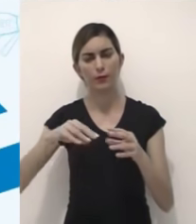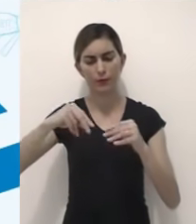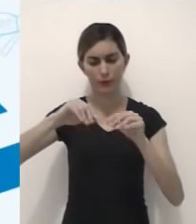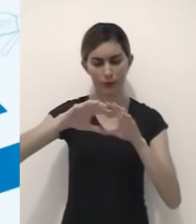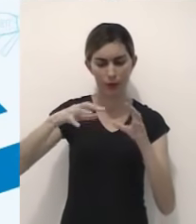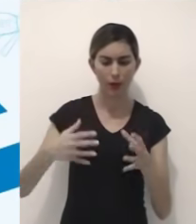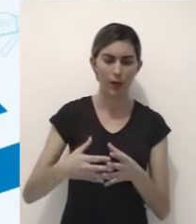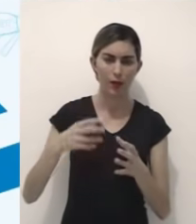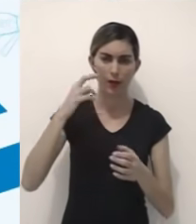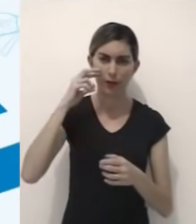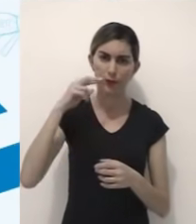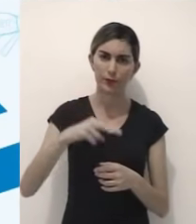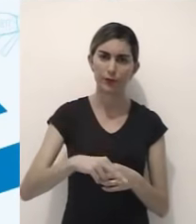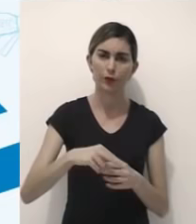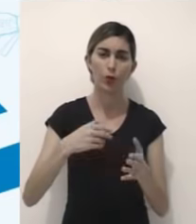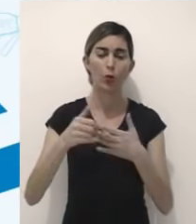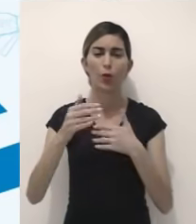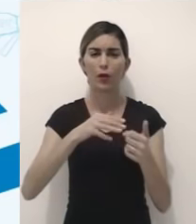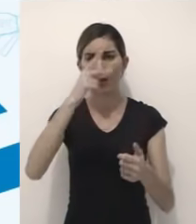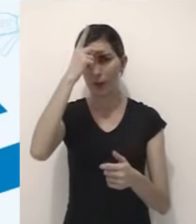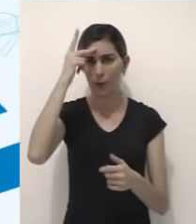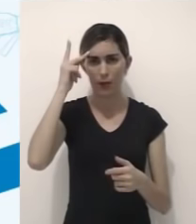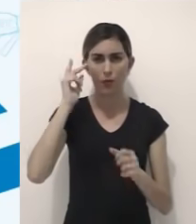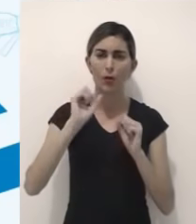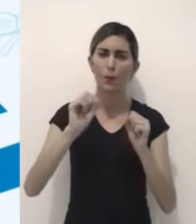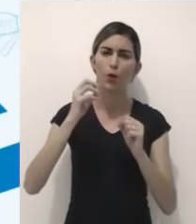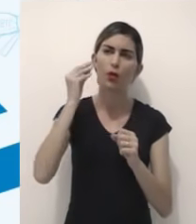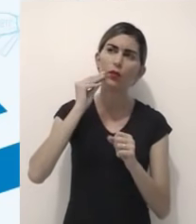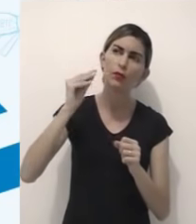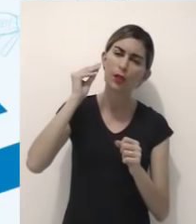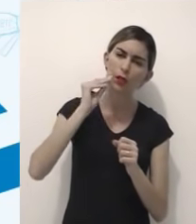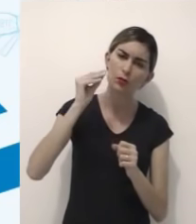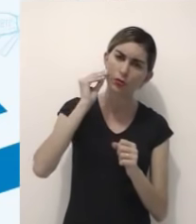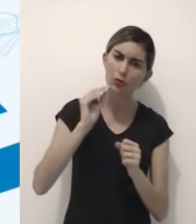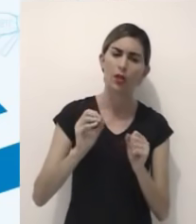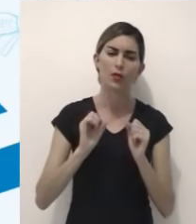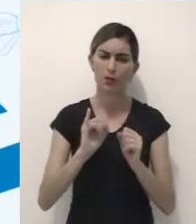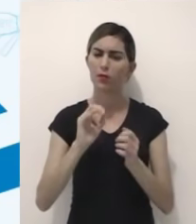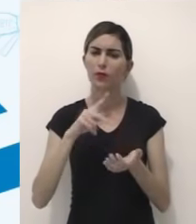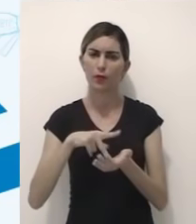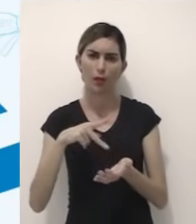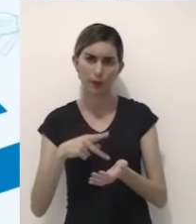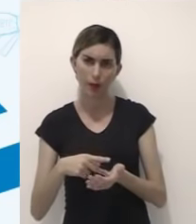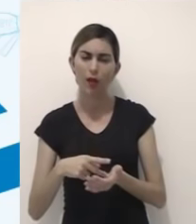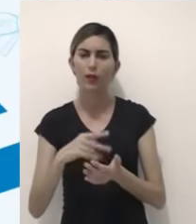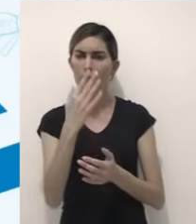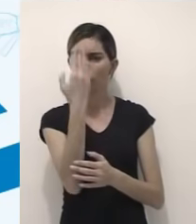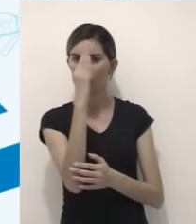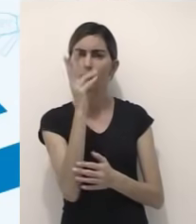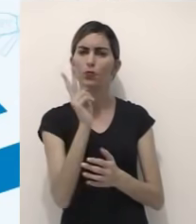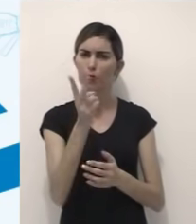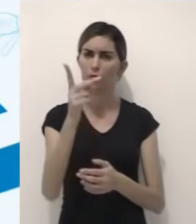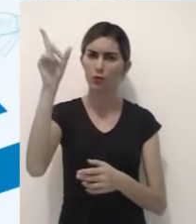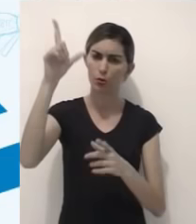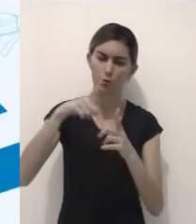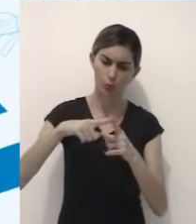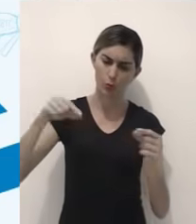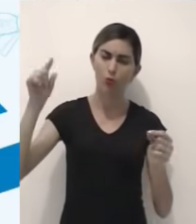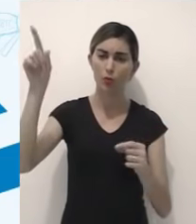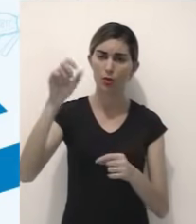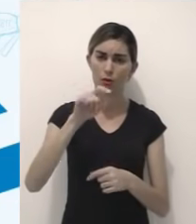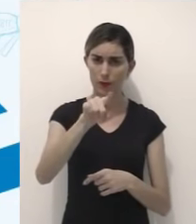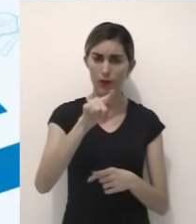Terra. Dessa forma, qualquer pessoa poderia testar se realmente esses espelhos estão na